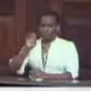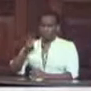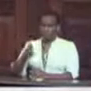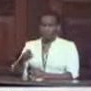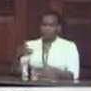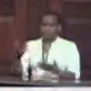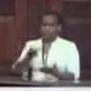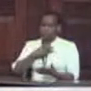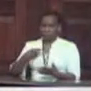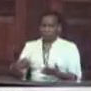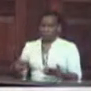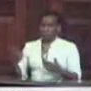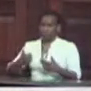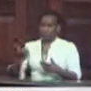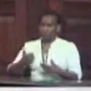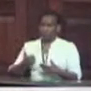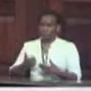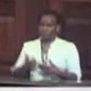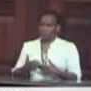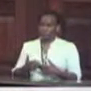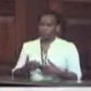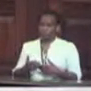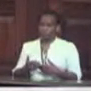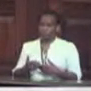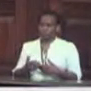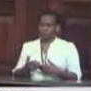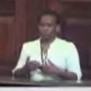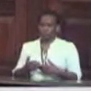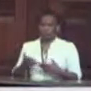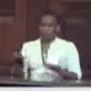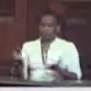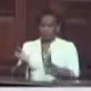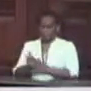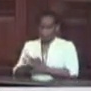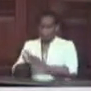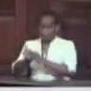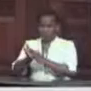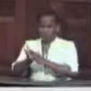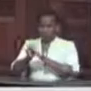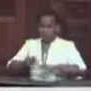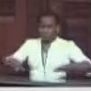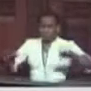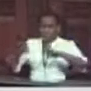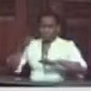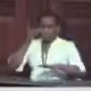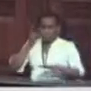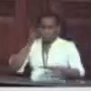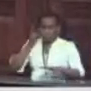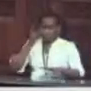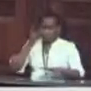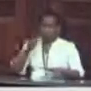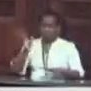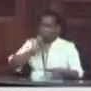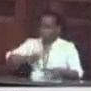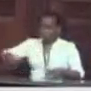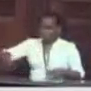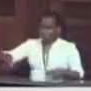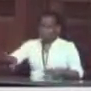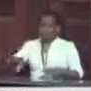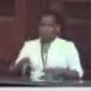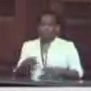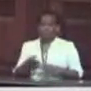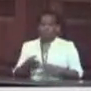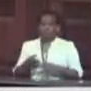senhor presidente primeiro é saudar a todos os deputados que rejeitaram por